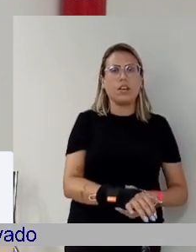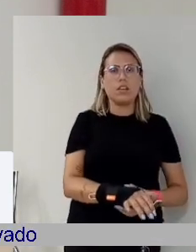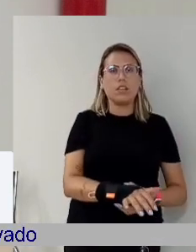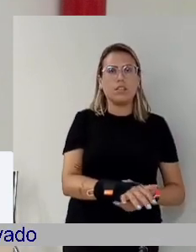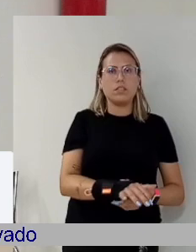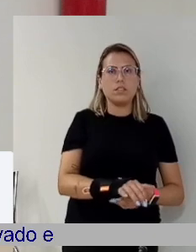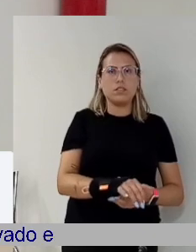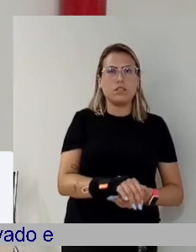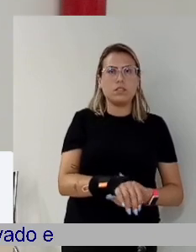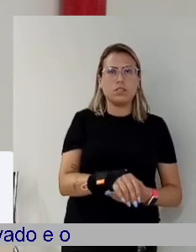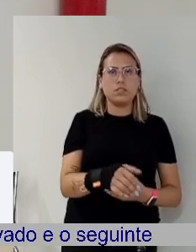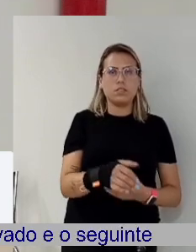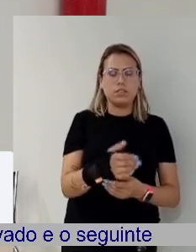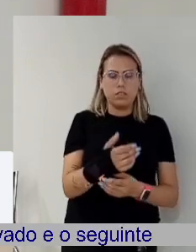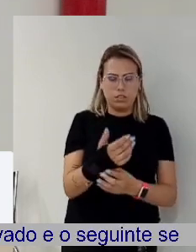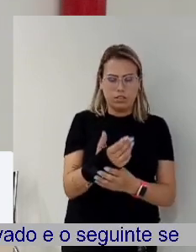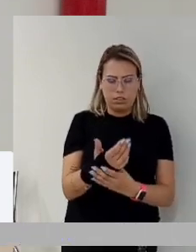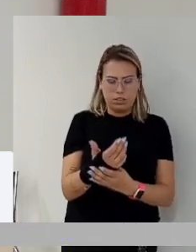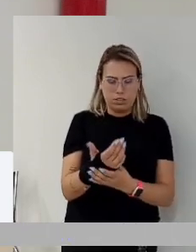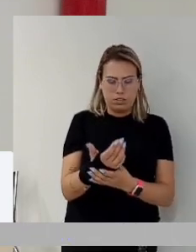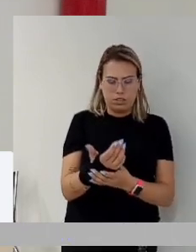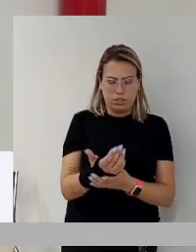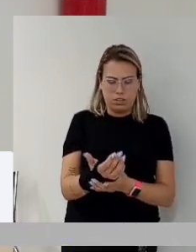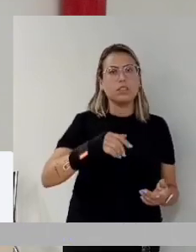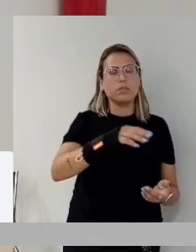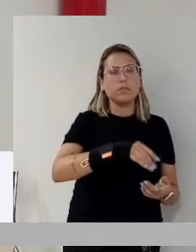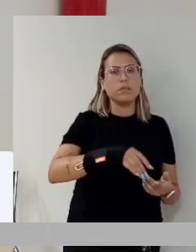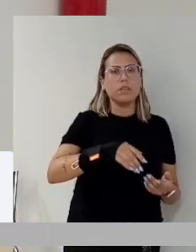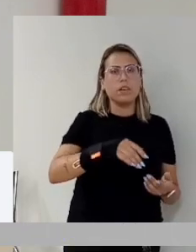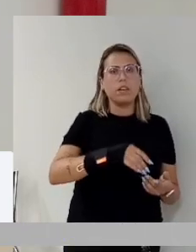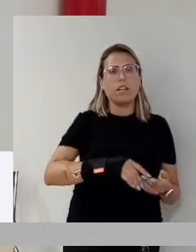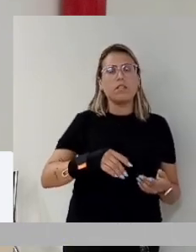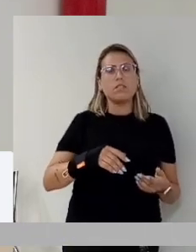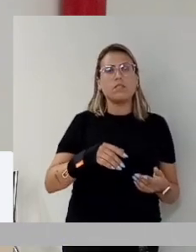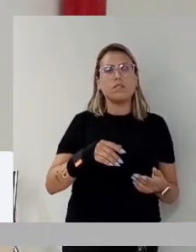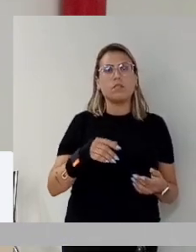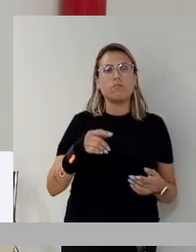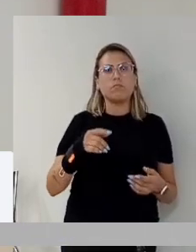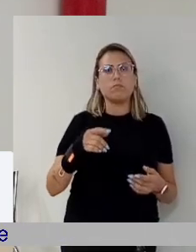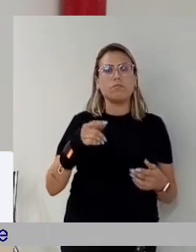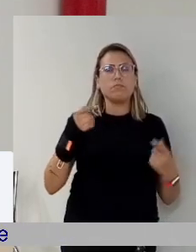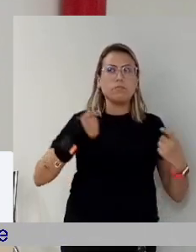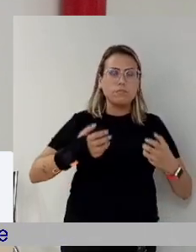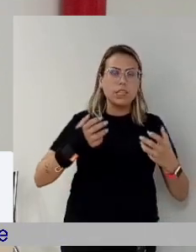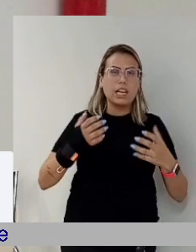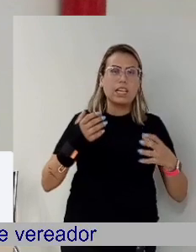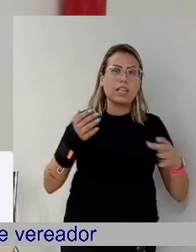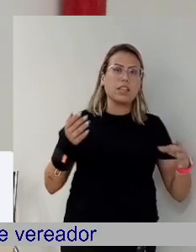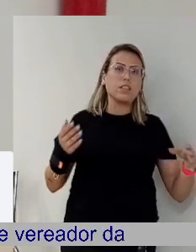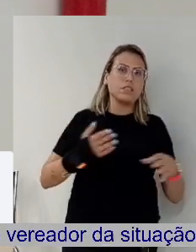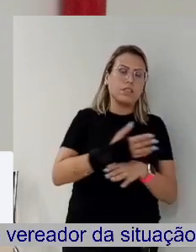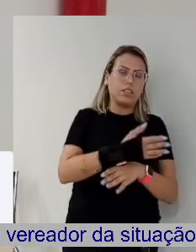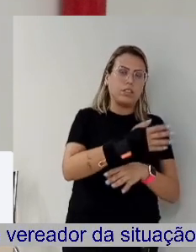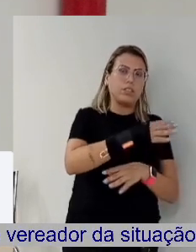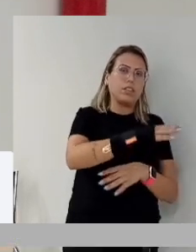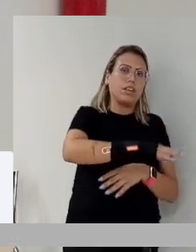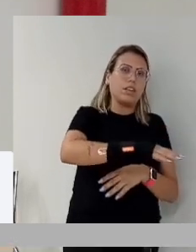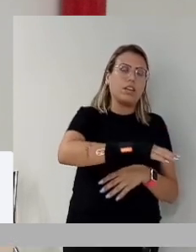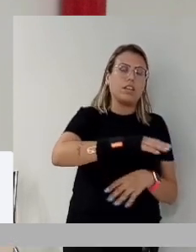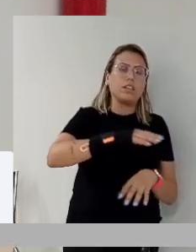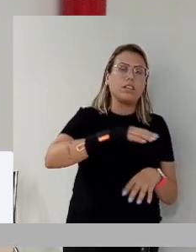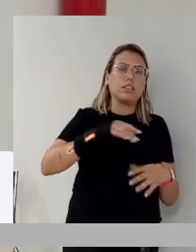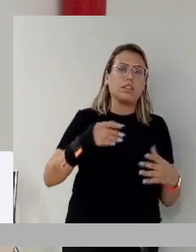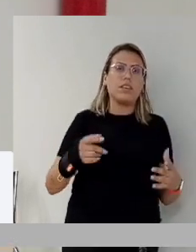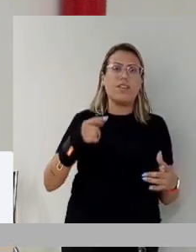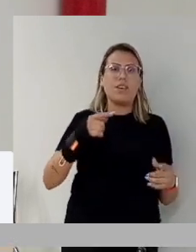aquela última Rua nós temos um espaço ali Inclusive a gente tem um confronto constante com pessoas ali querendo invadir aquela área ali então aquela